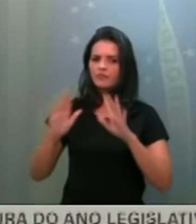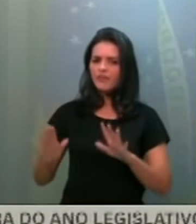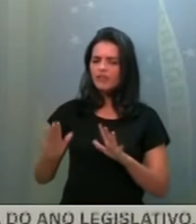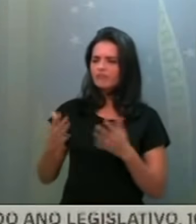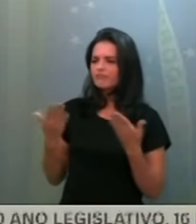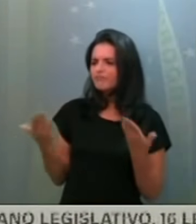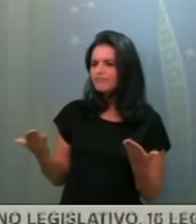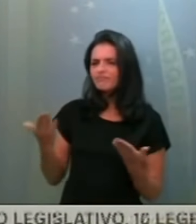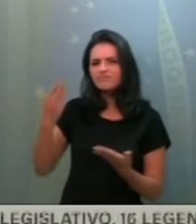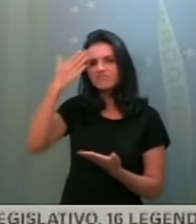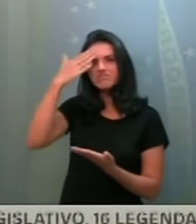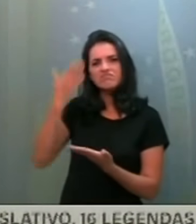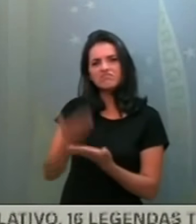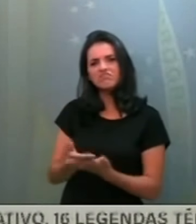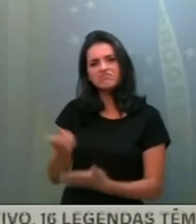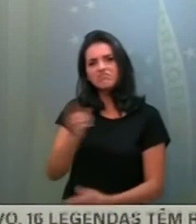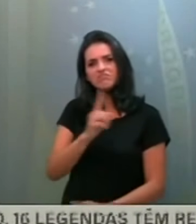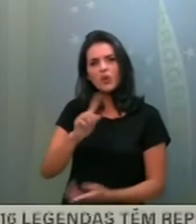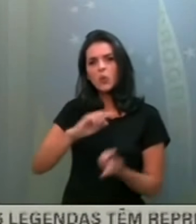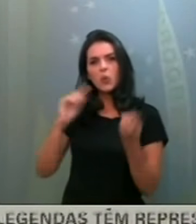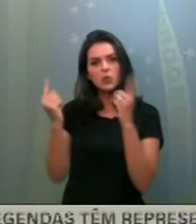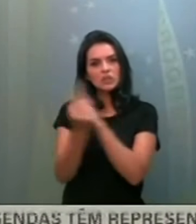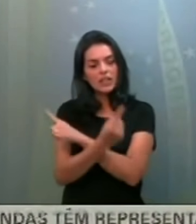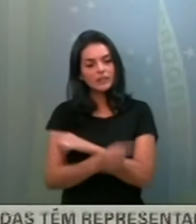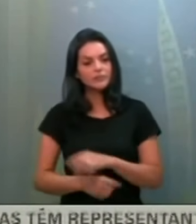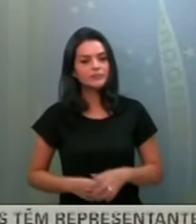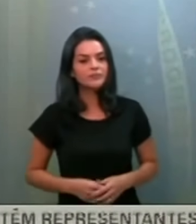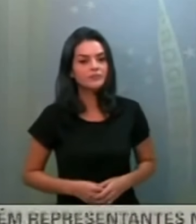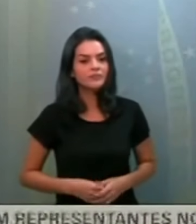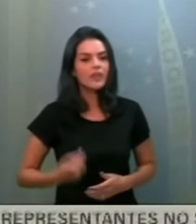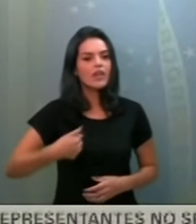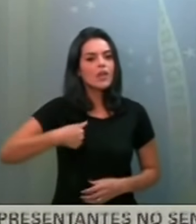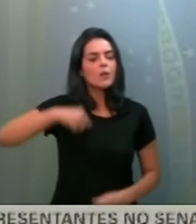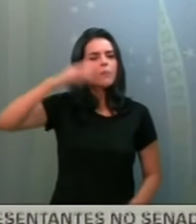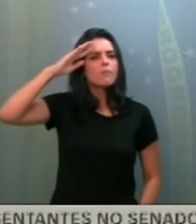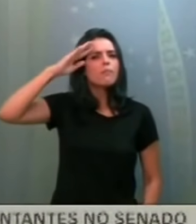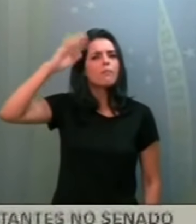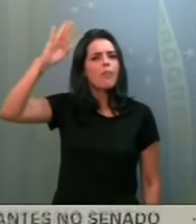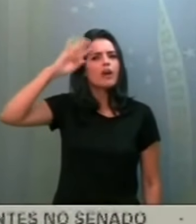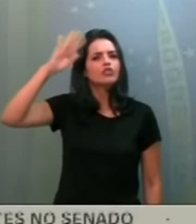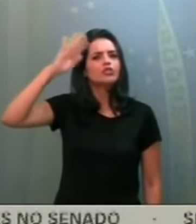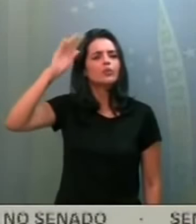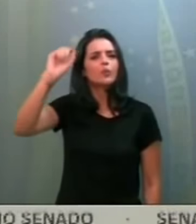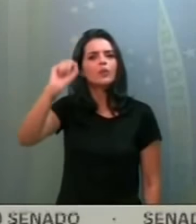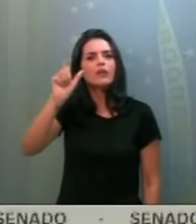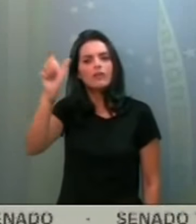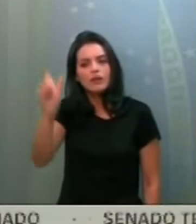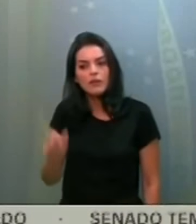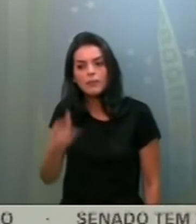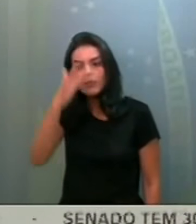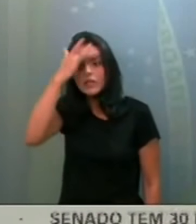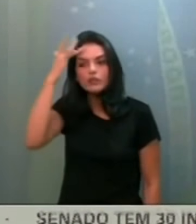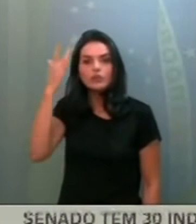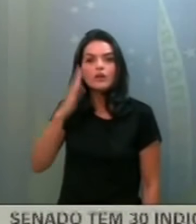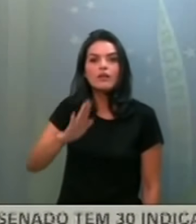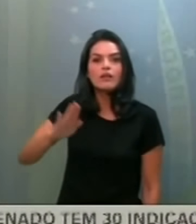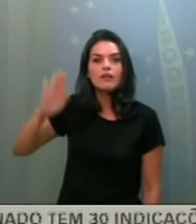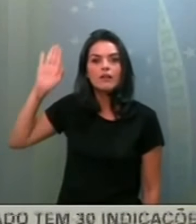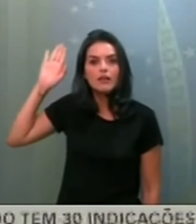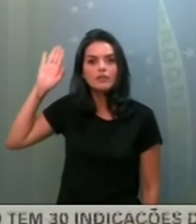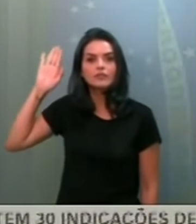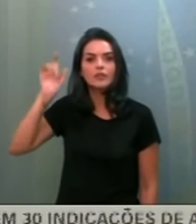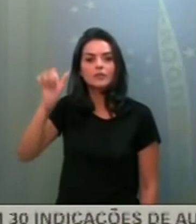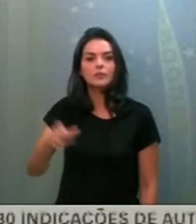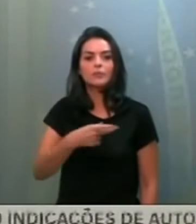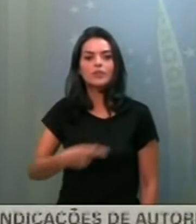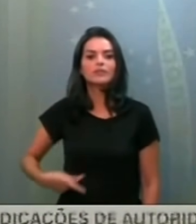estou otimista, pelo contrário. Eu imagino que o candidato do presidente Davi